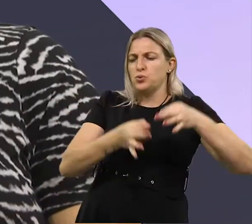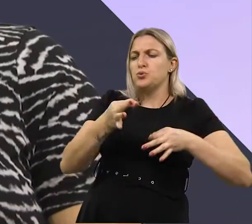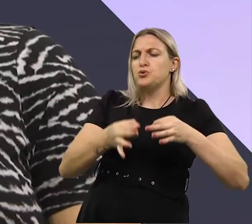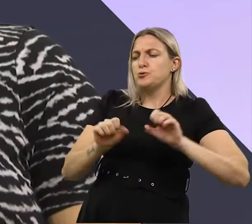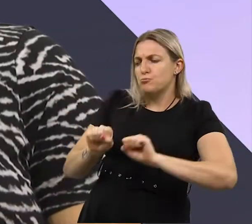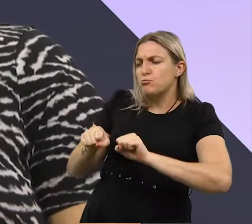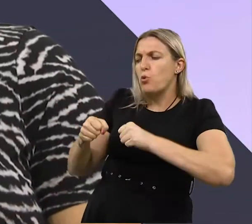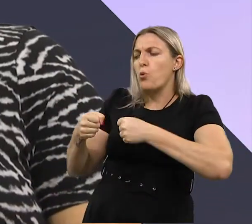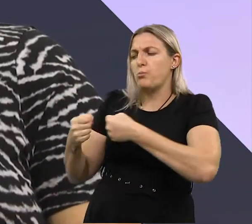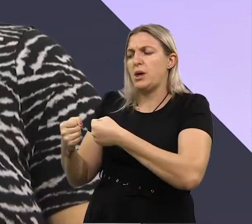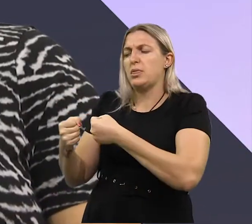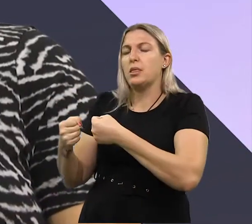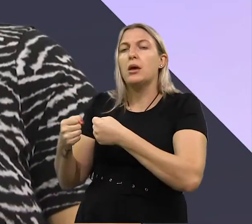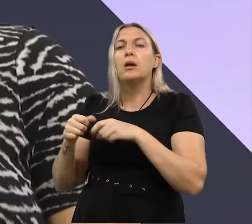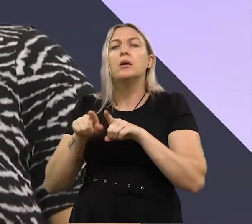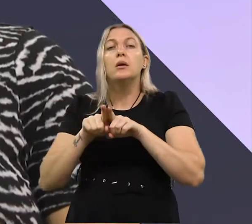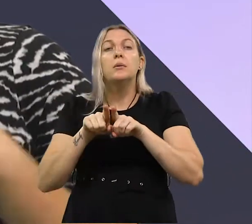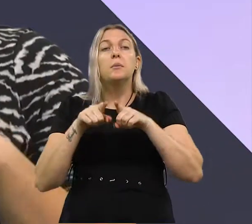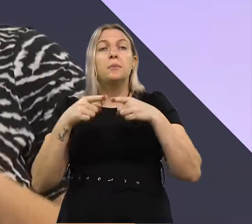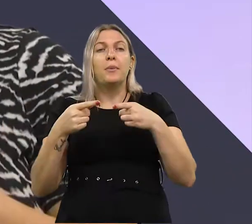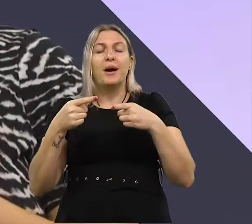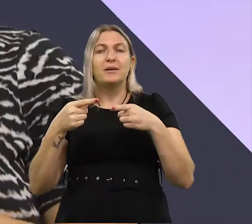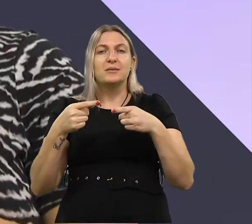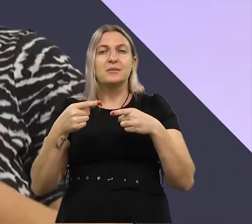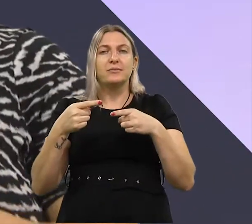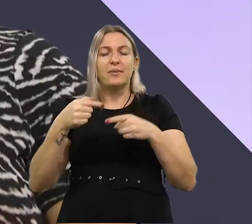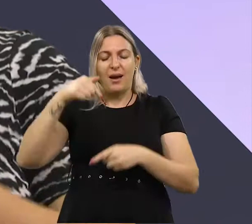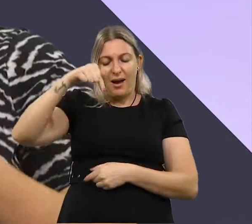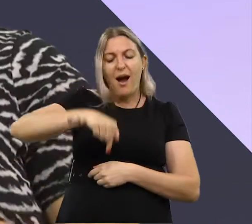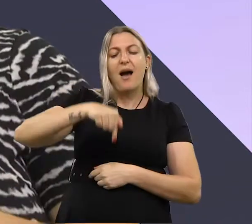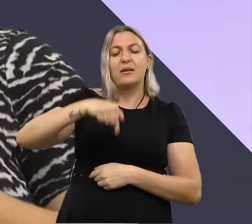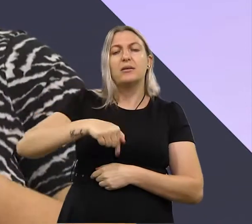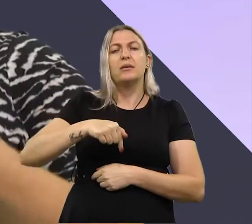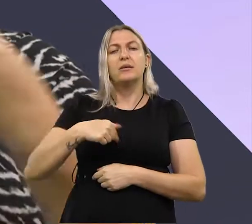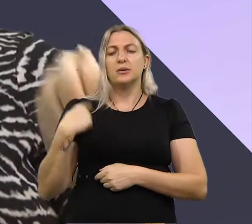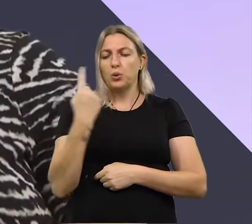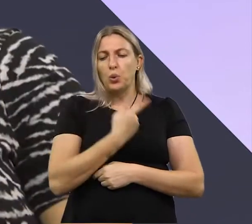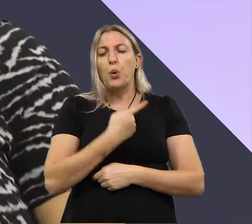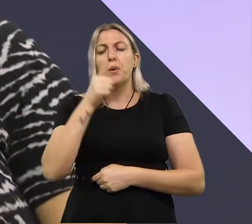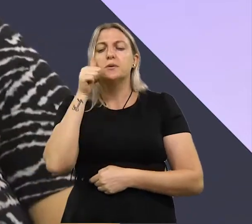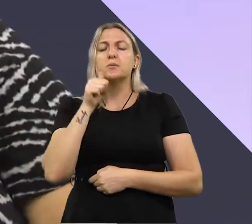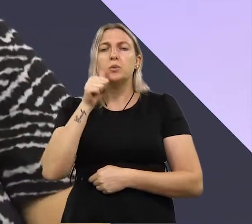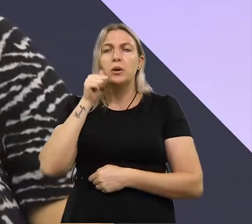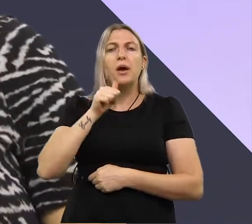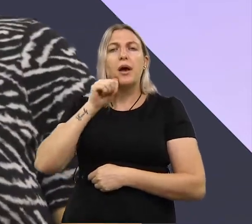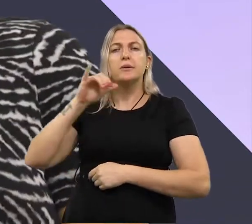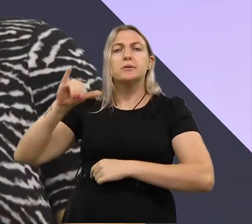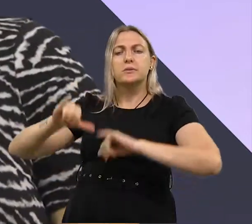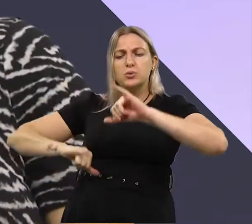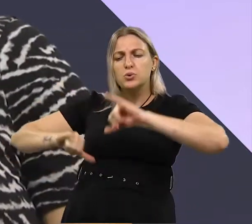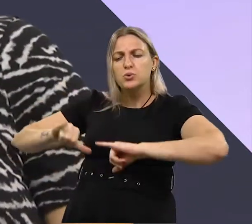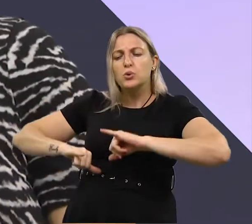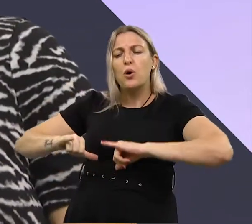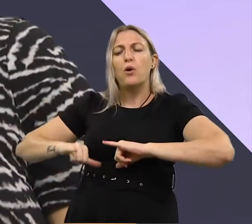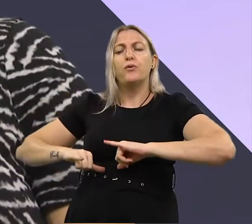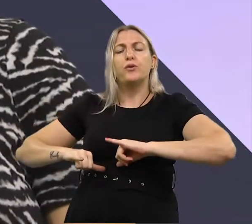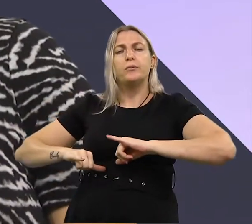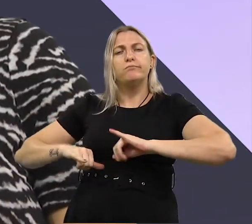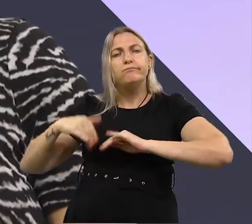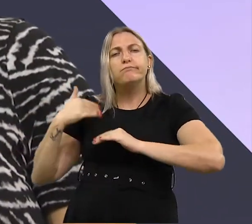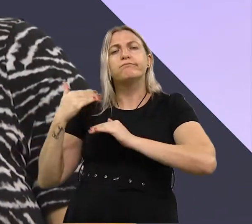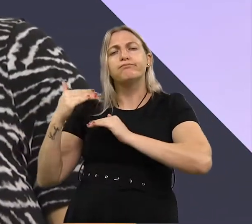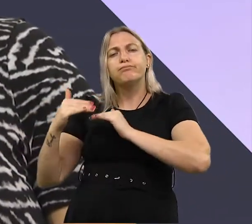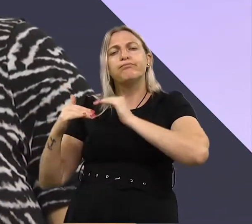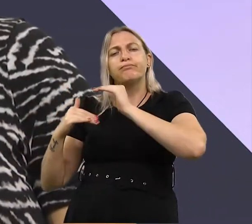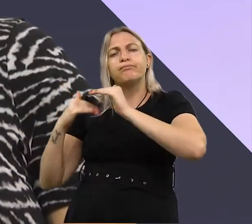mas isso é algo que, estando aqui, nós, mulheres e as pessoas que sofrem isso no dia a dia, aos poucos a